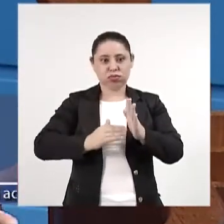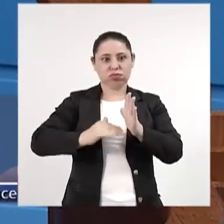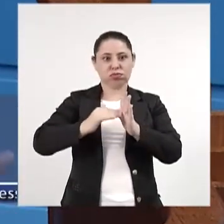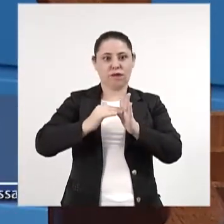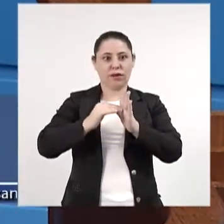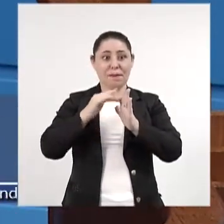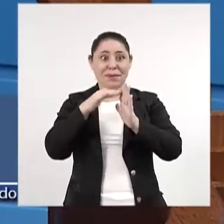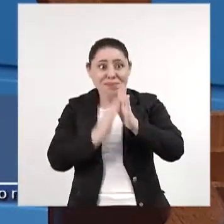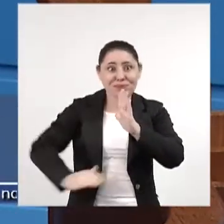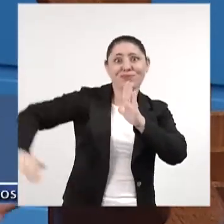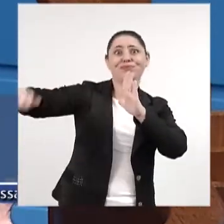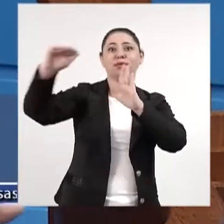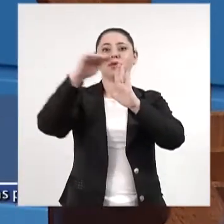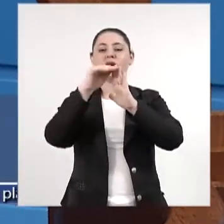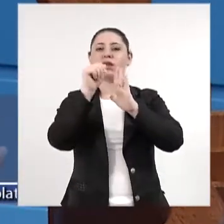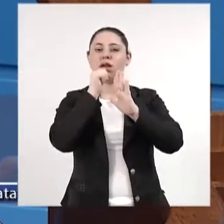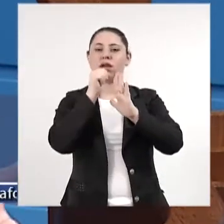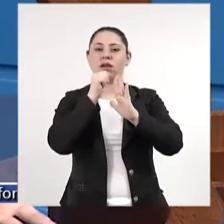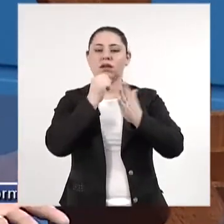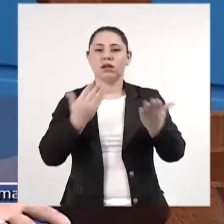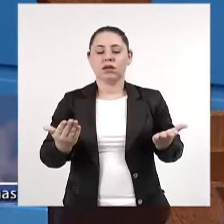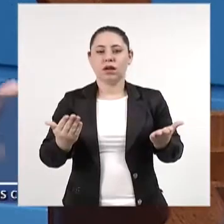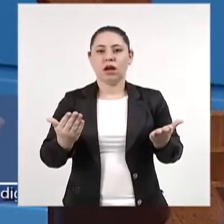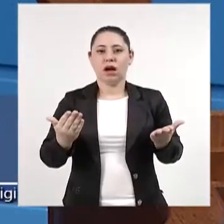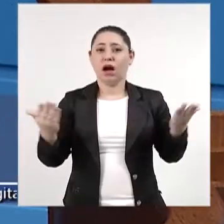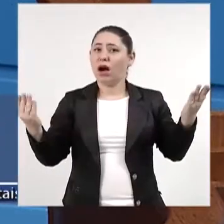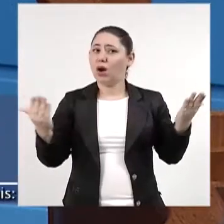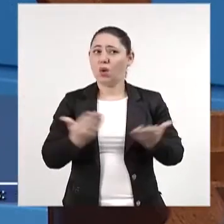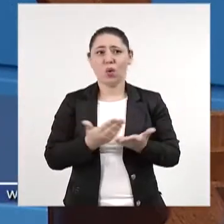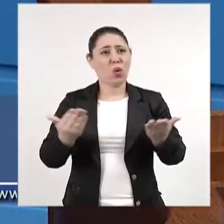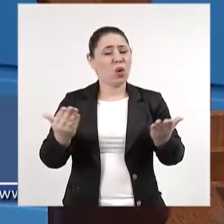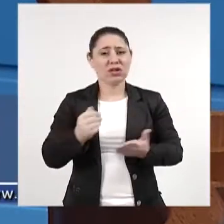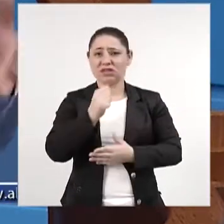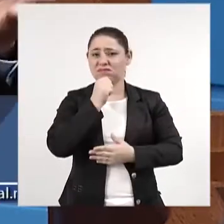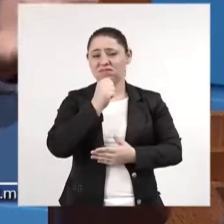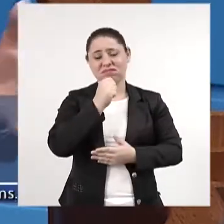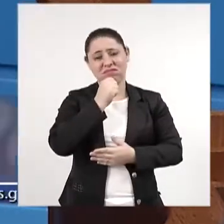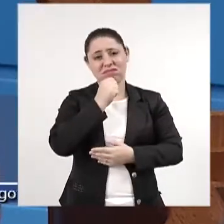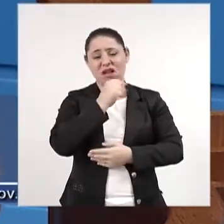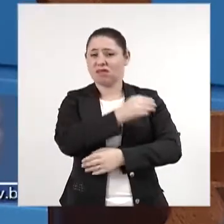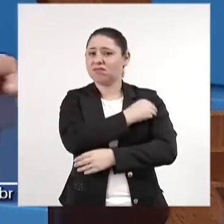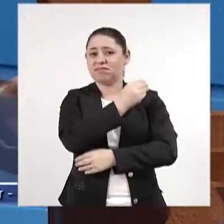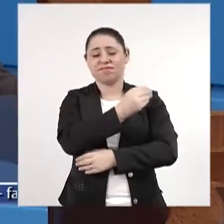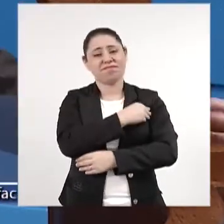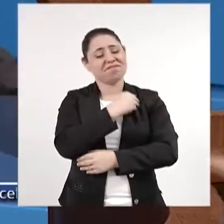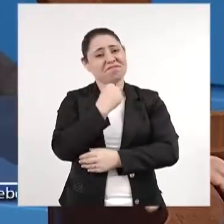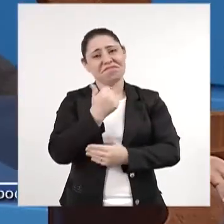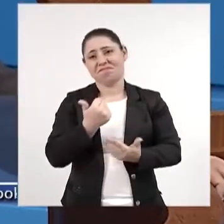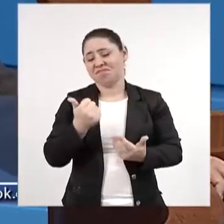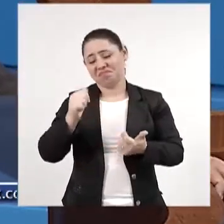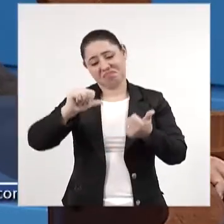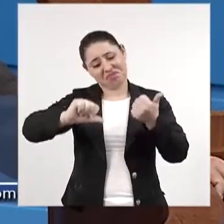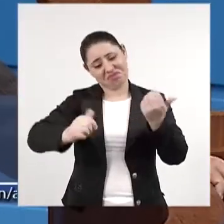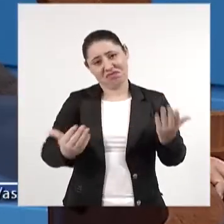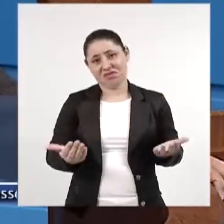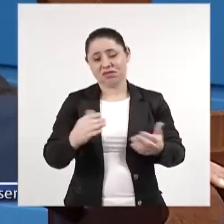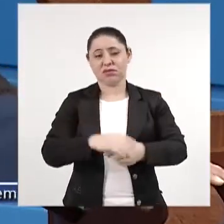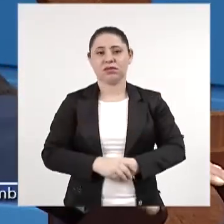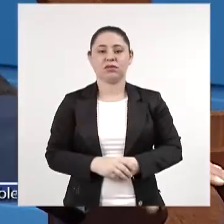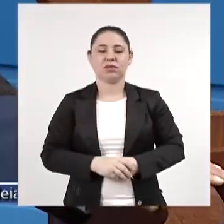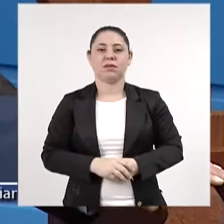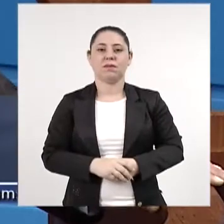não compensando, abastecendo o etanol aqui, finda não compensando. O deputado Lídio discute a questão do governo federal,